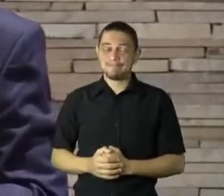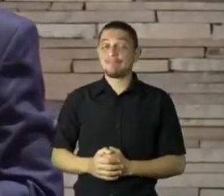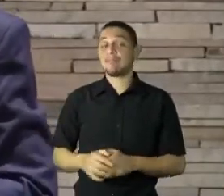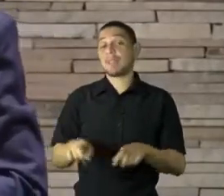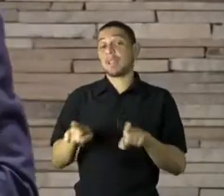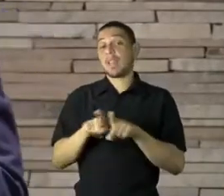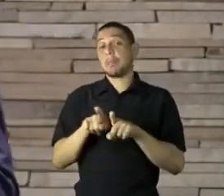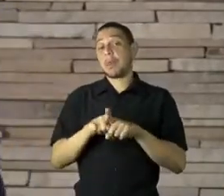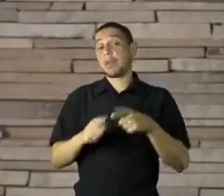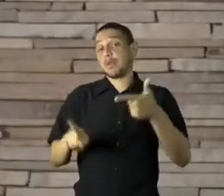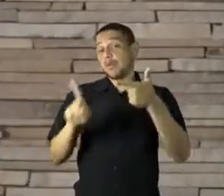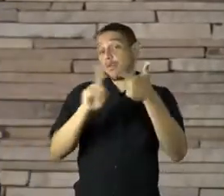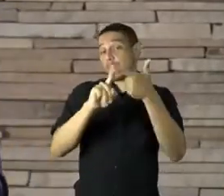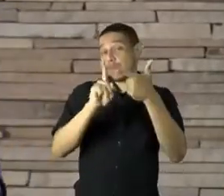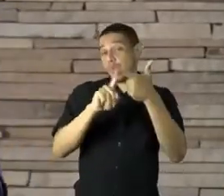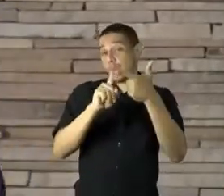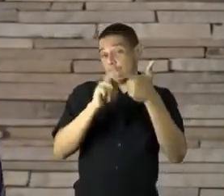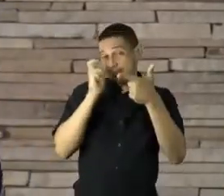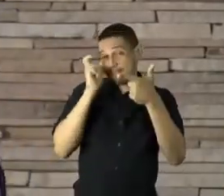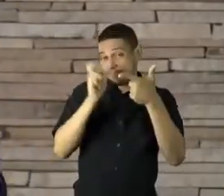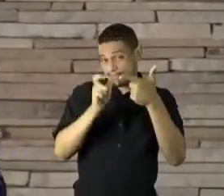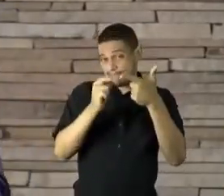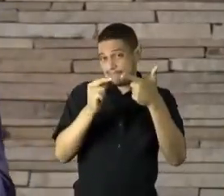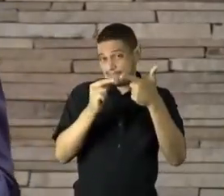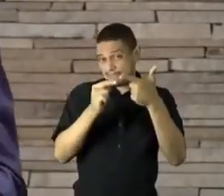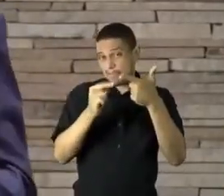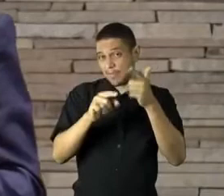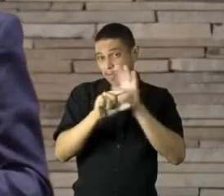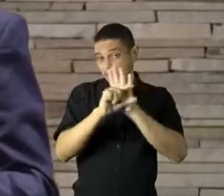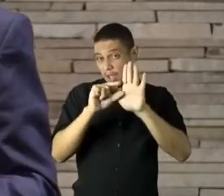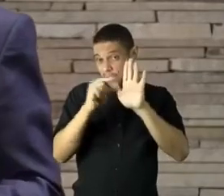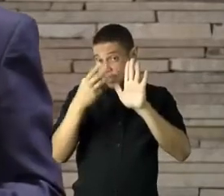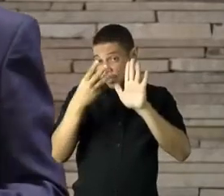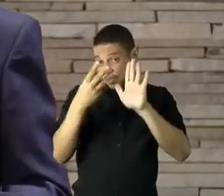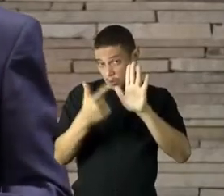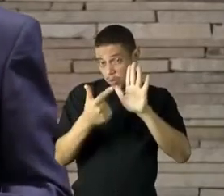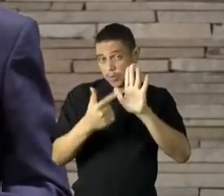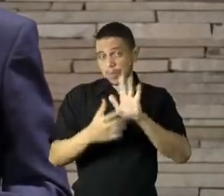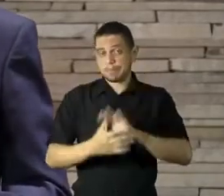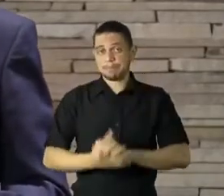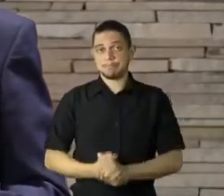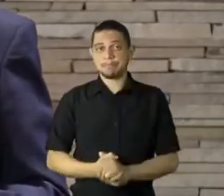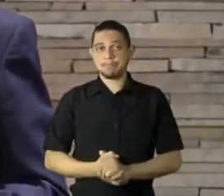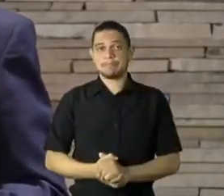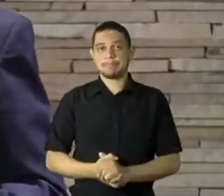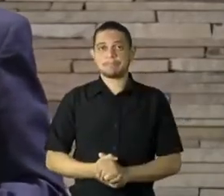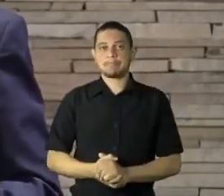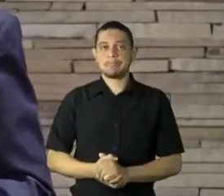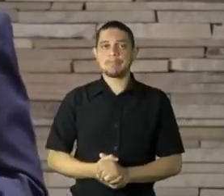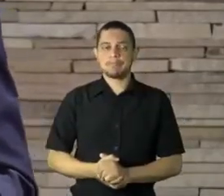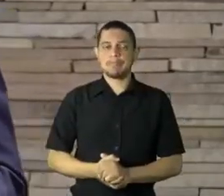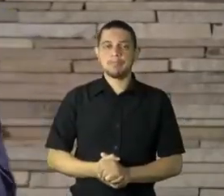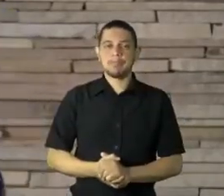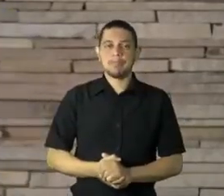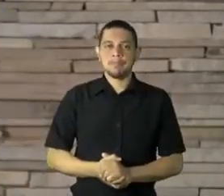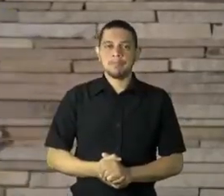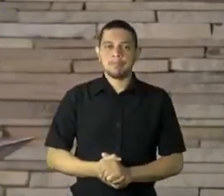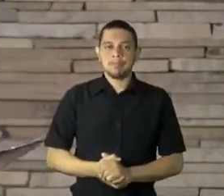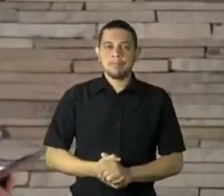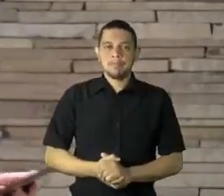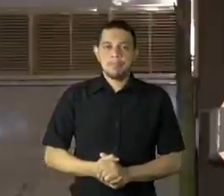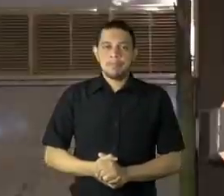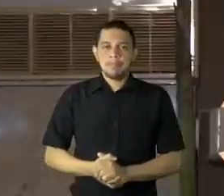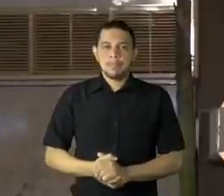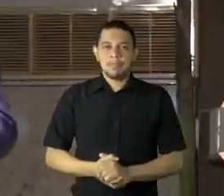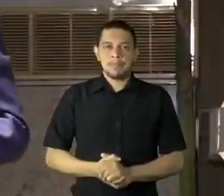segundo. Interessante nesse texto que nós lemos no Versículo 32 e eu quero considerar com você um pouquinho esse segundo.